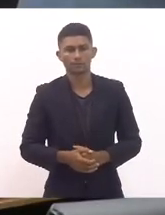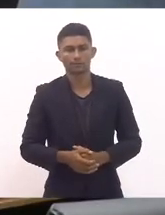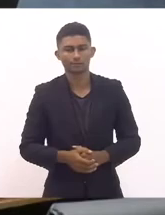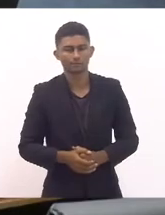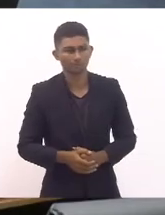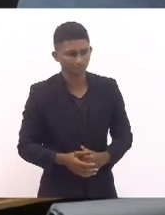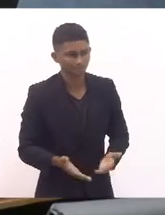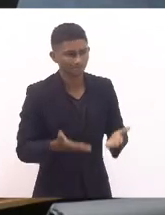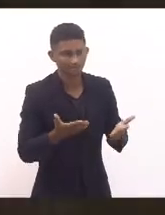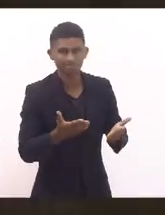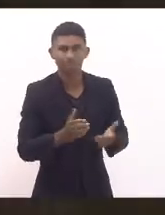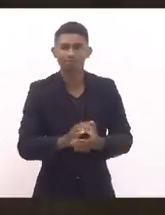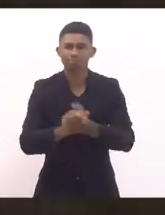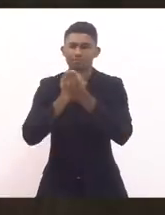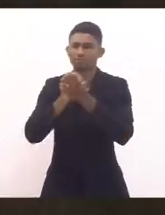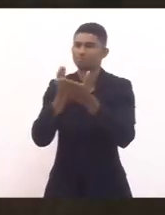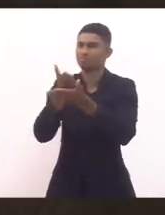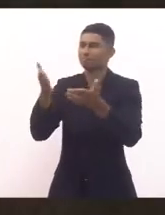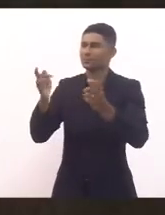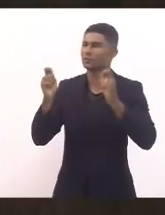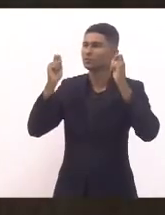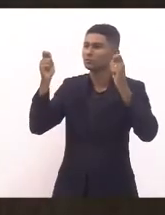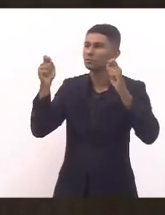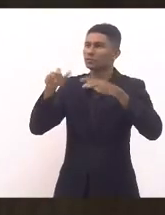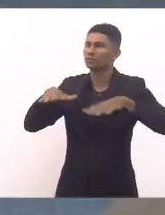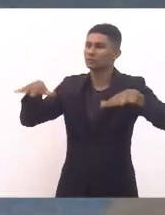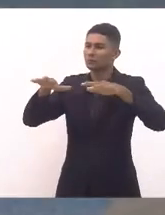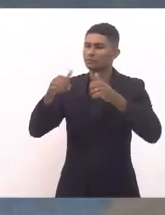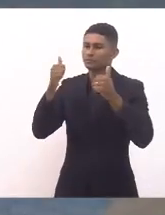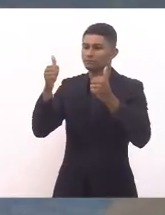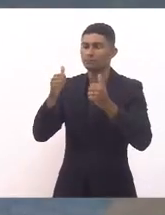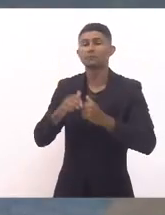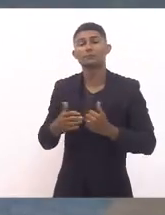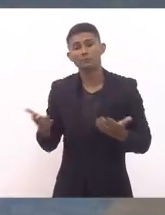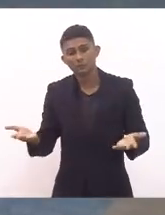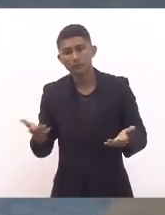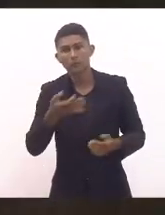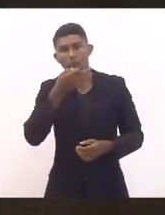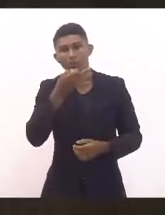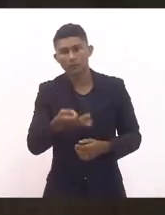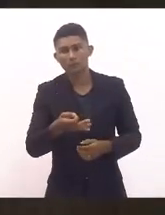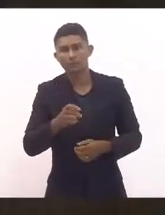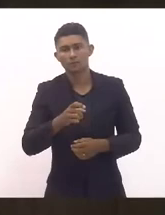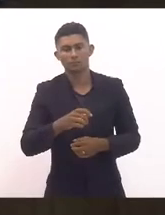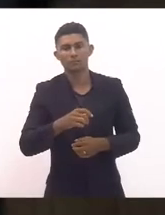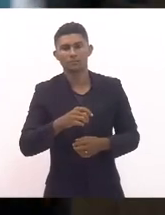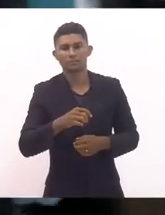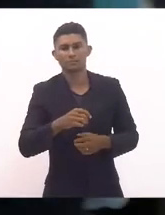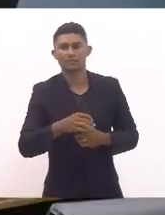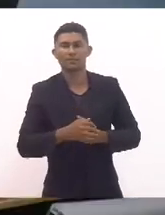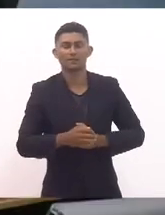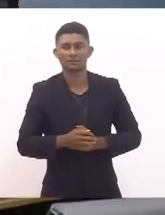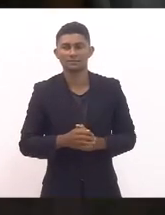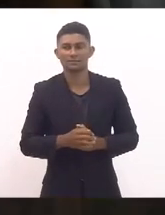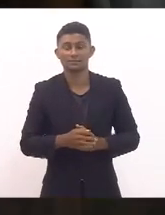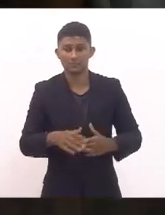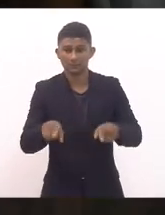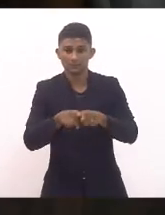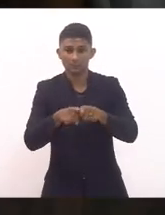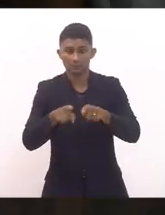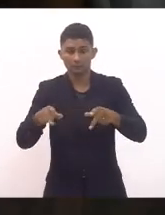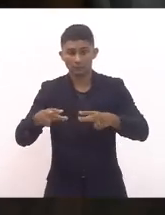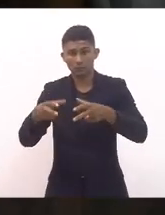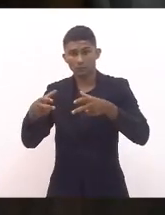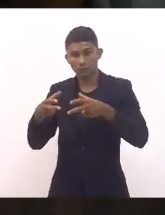Senhora Presidente, saudar todas as torcidas organizadas e dizer que o parecer é pela juridicidade. Pela Comissão de